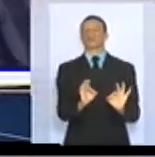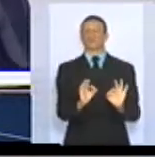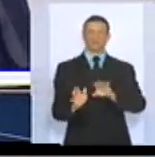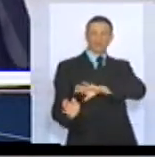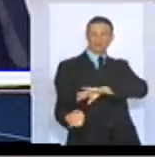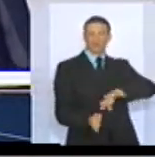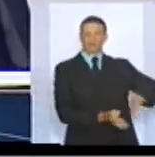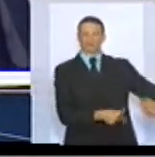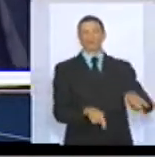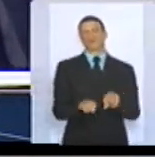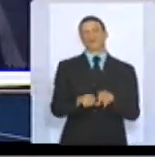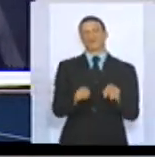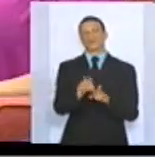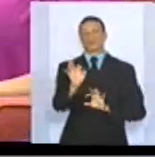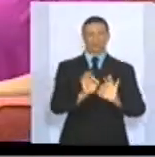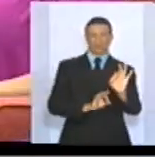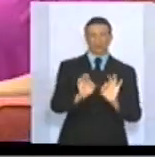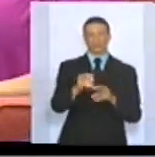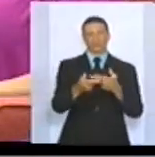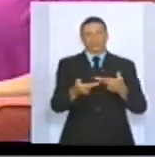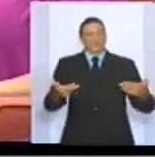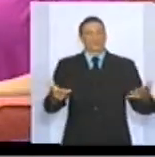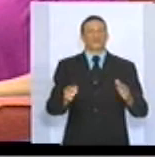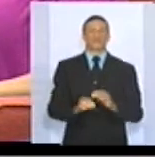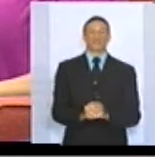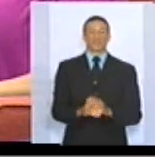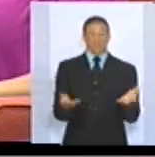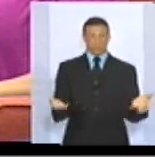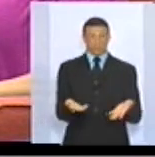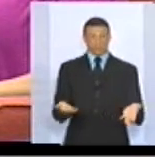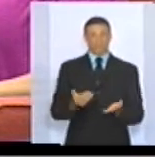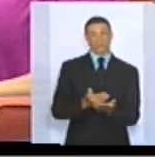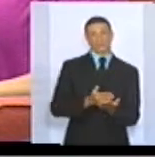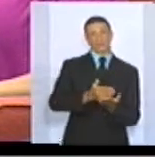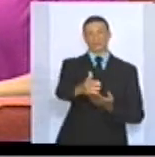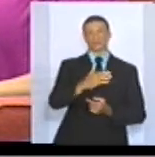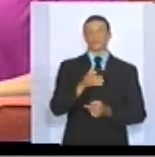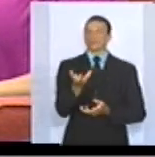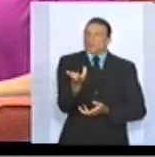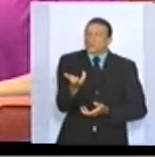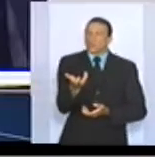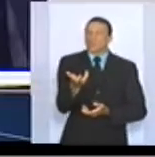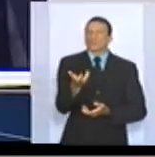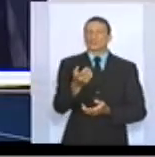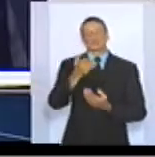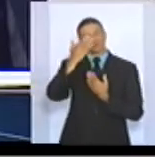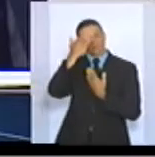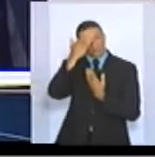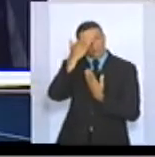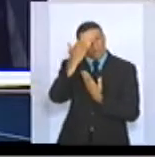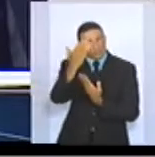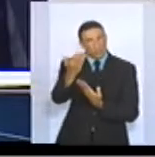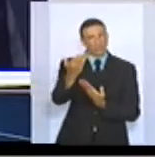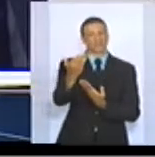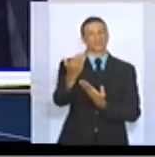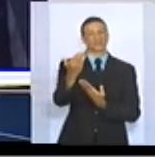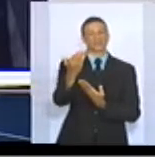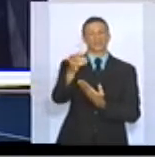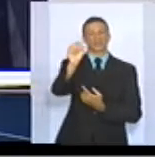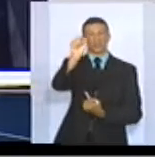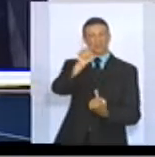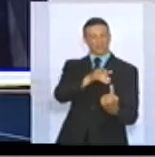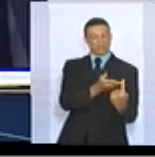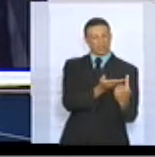desse segmento especializado. Eu gostaria de agradecer aqui